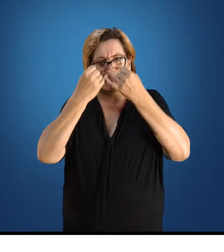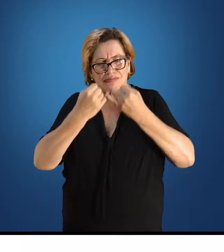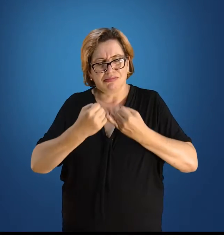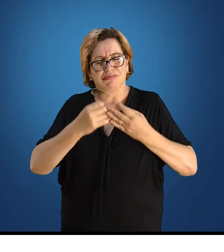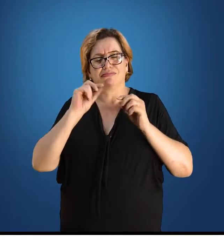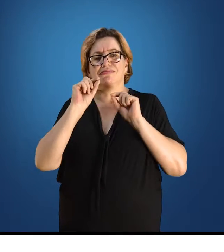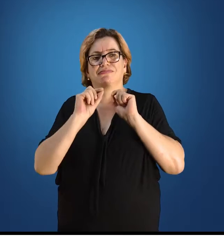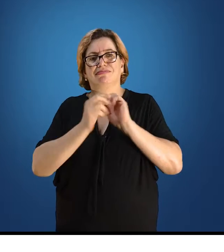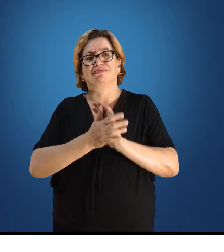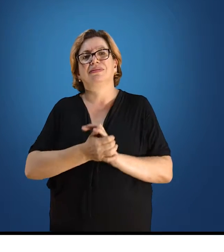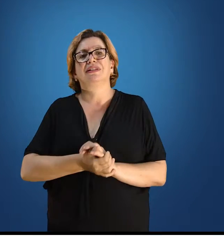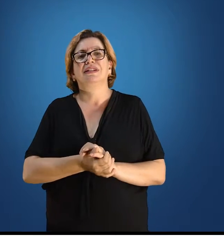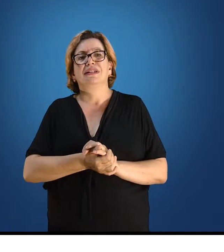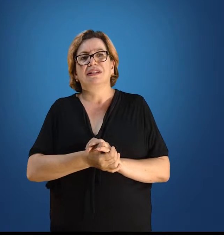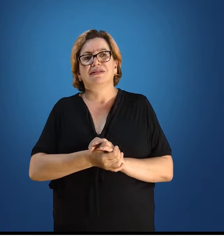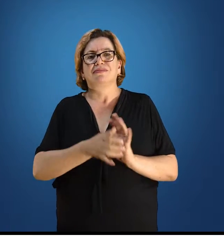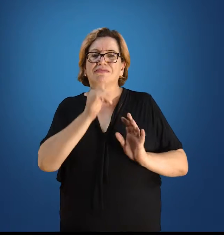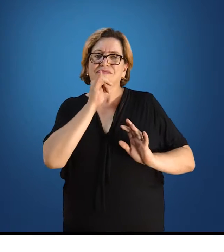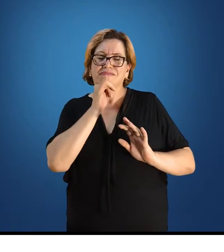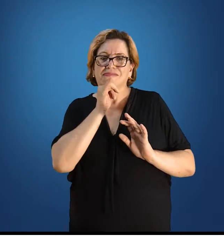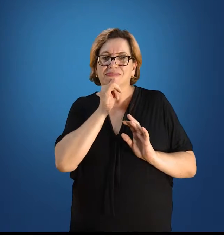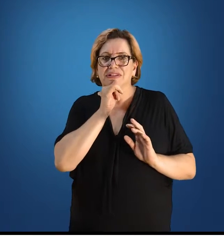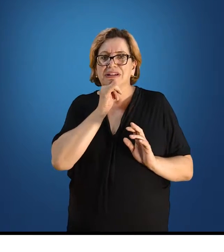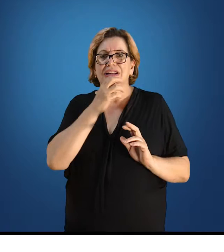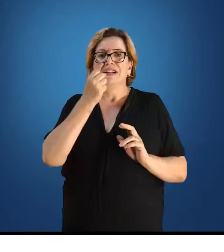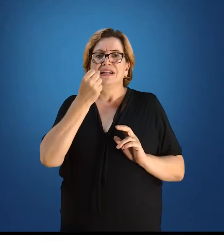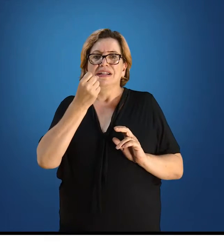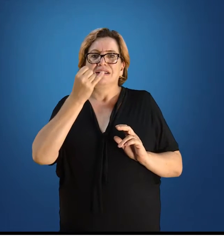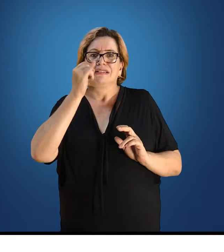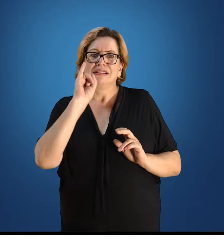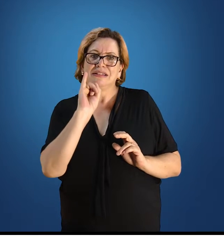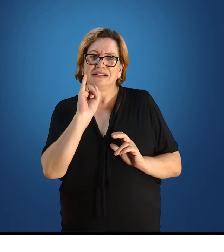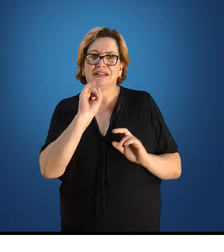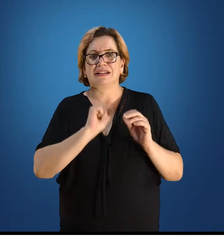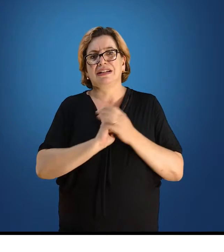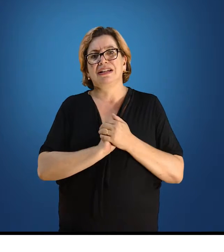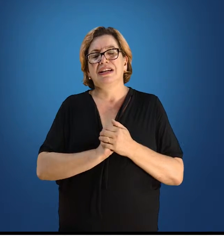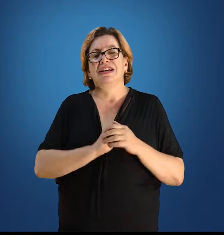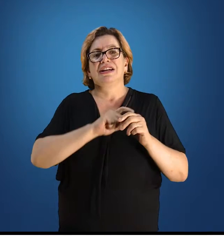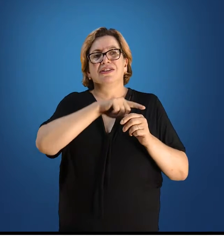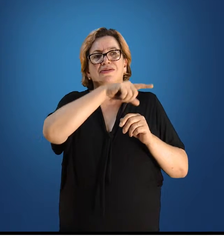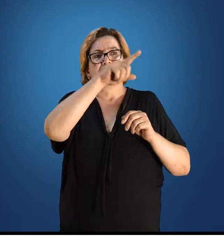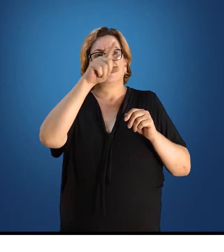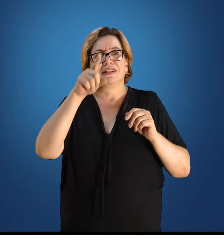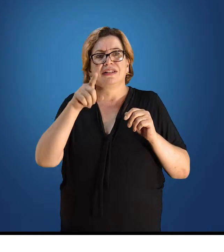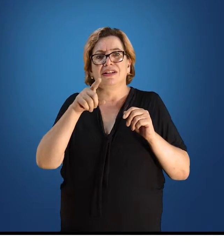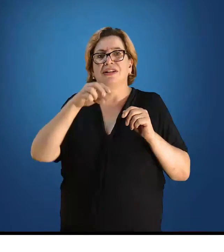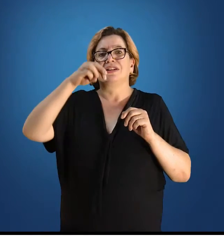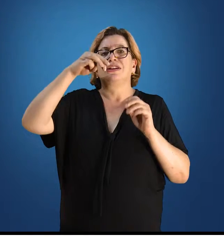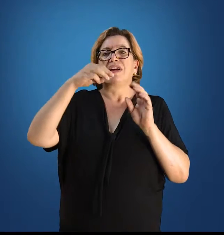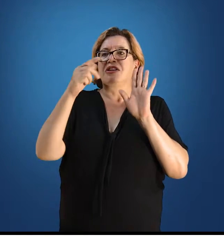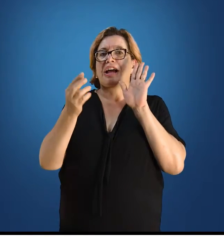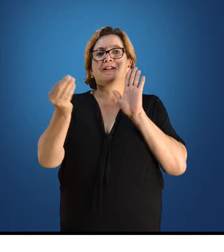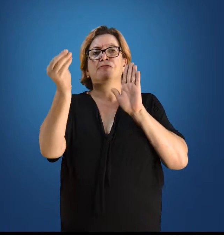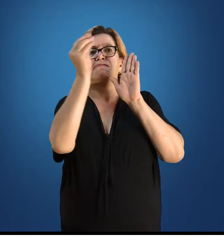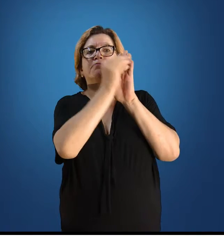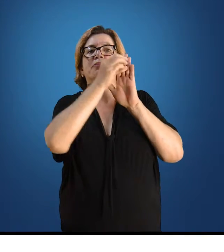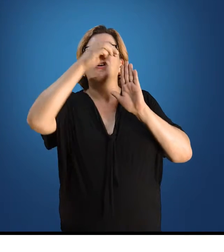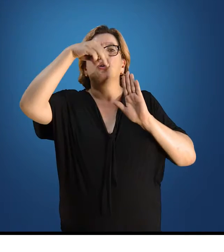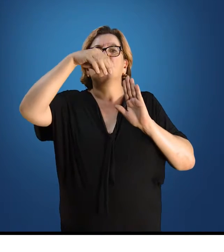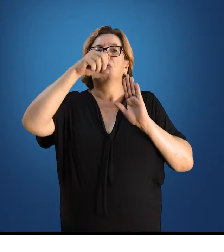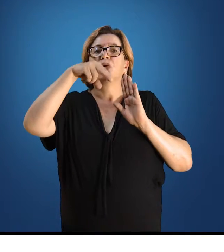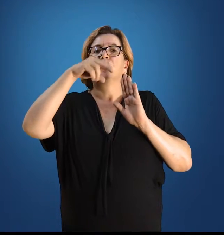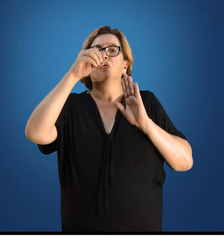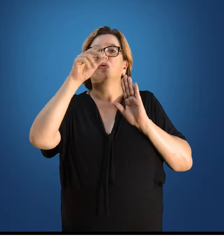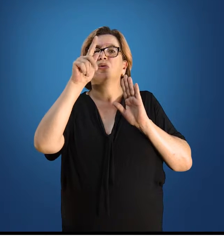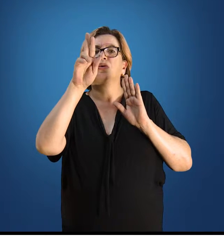essas referências. Então, por exemplo, olha, se você vai escrever, vai referenciar uma monografia no todo, quer dizer, você não está citando